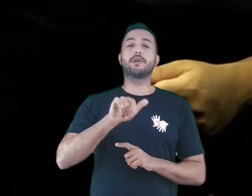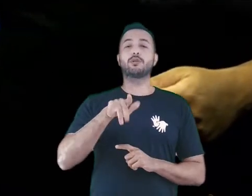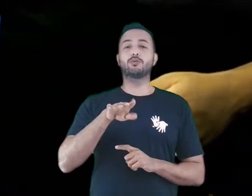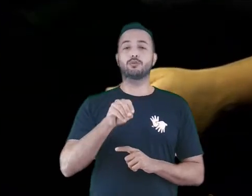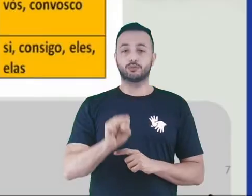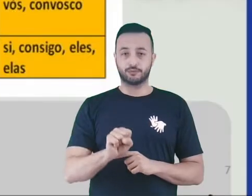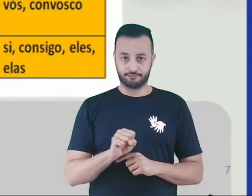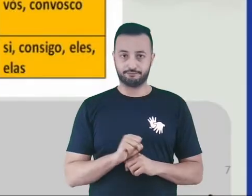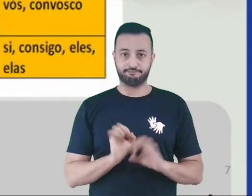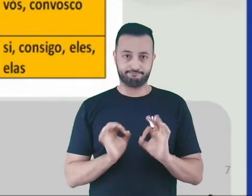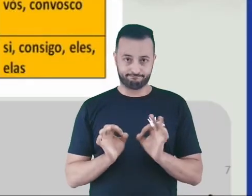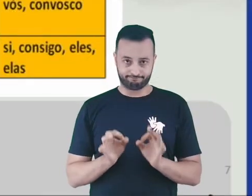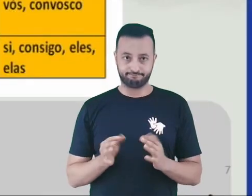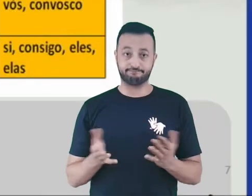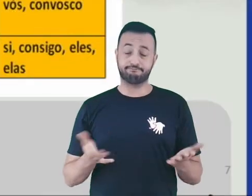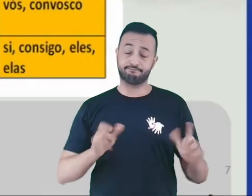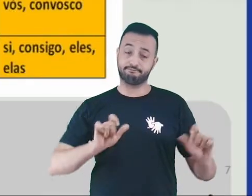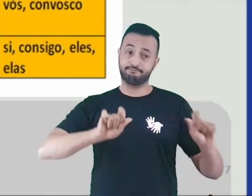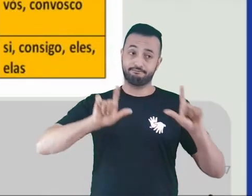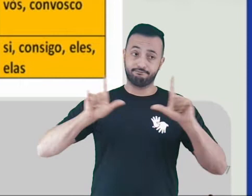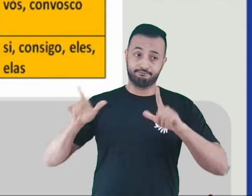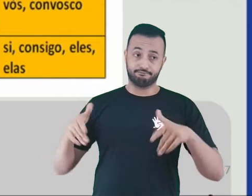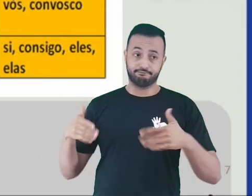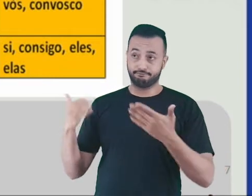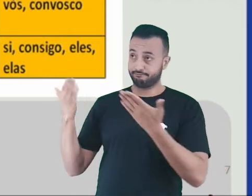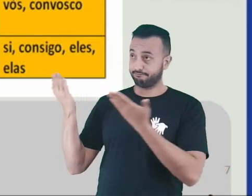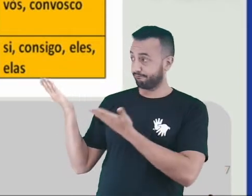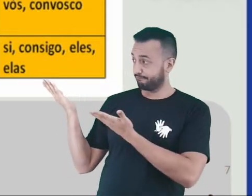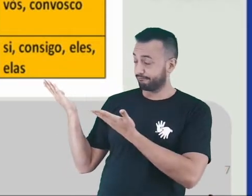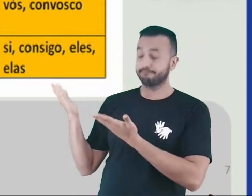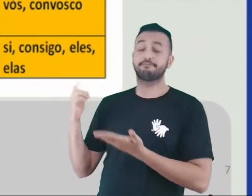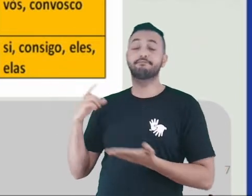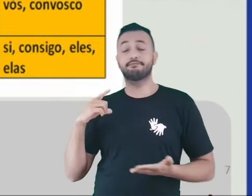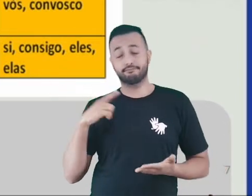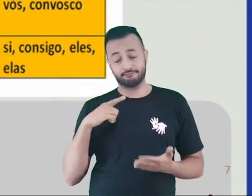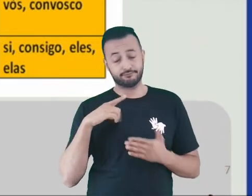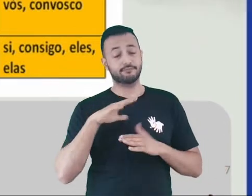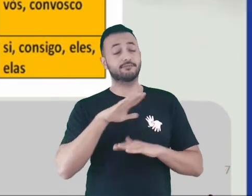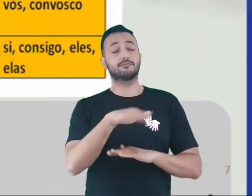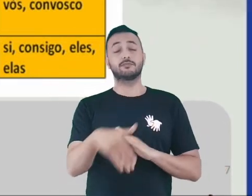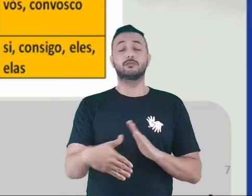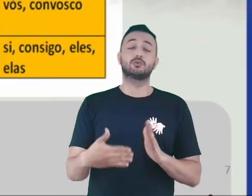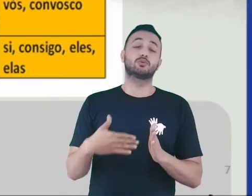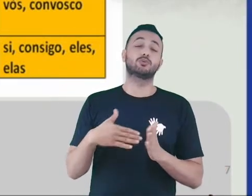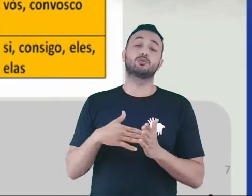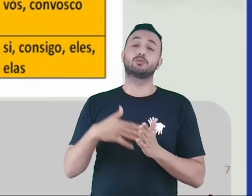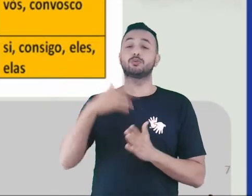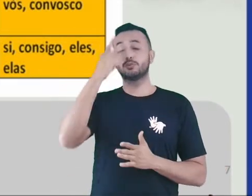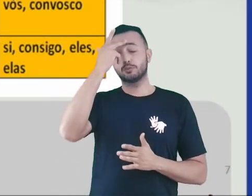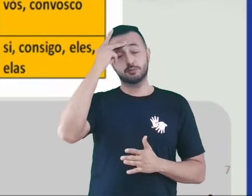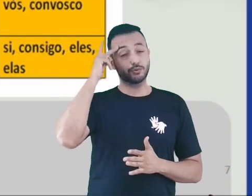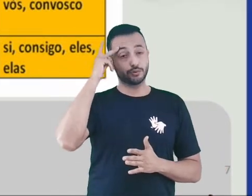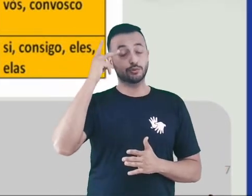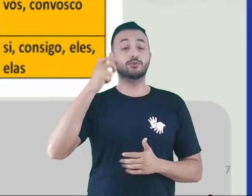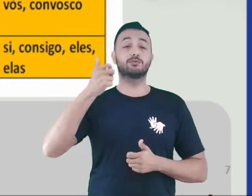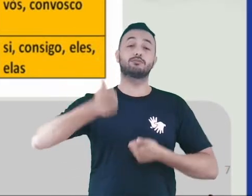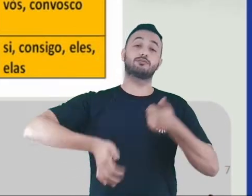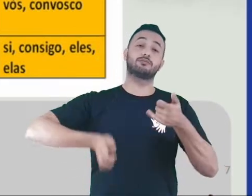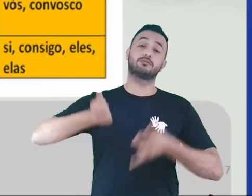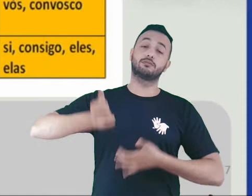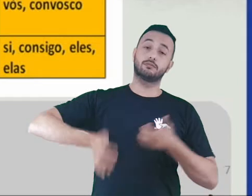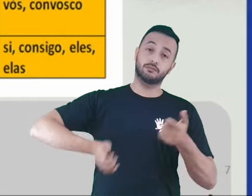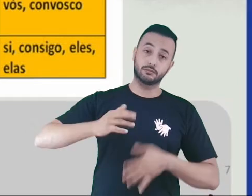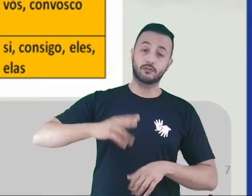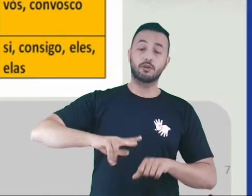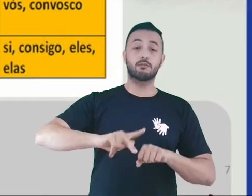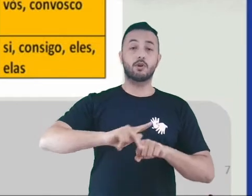Na tela que eu vou colocar para vocês, temos todas a pessoa do discurso, os